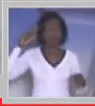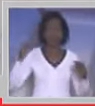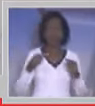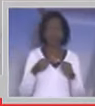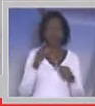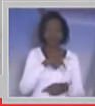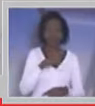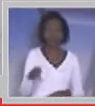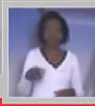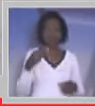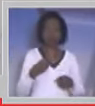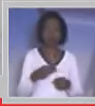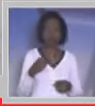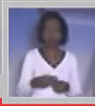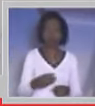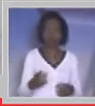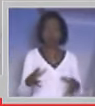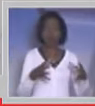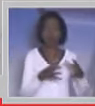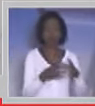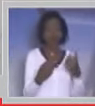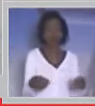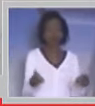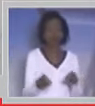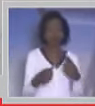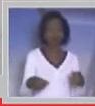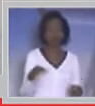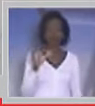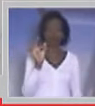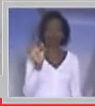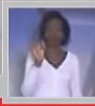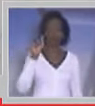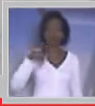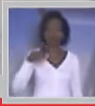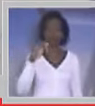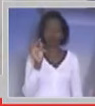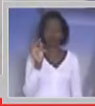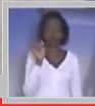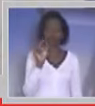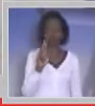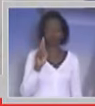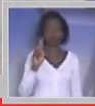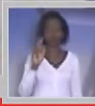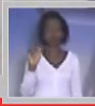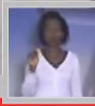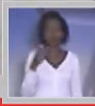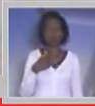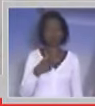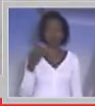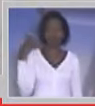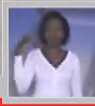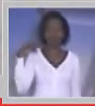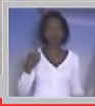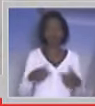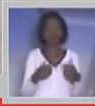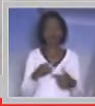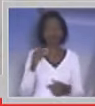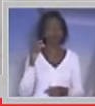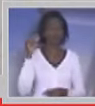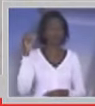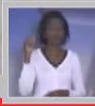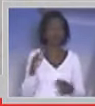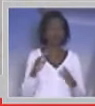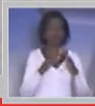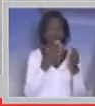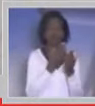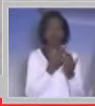municipais com bandas e fanfarras eu mesmo trabalhei muito tempo numa dessas escolas a Escola Municipal